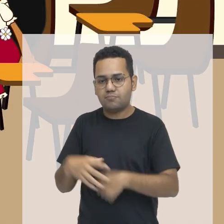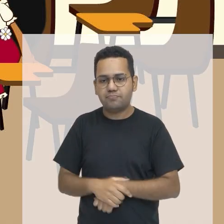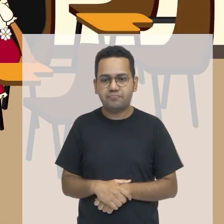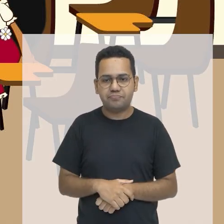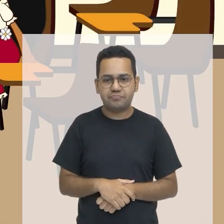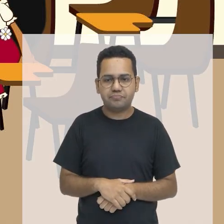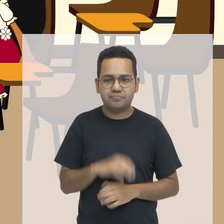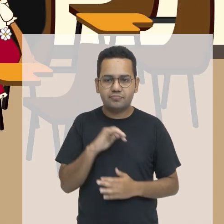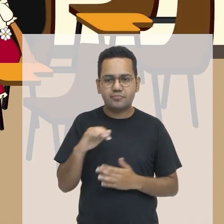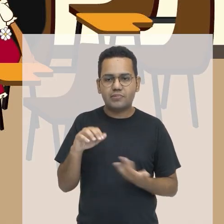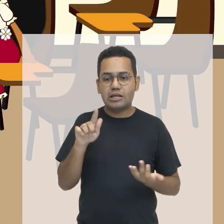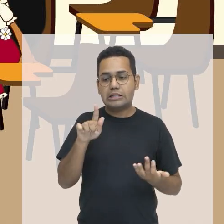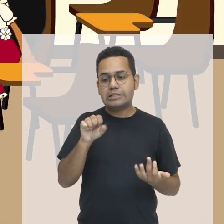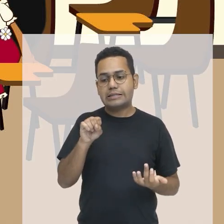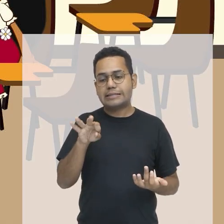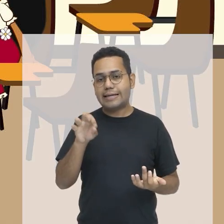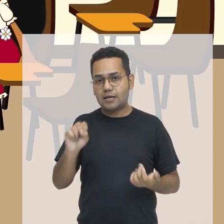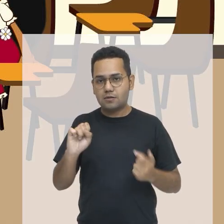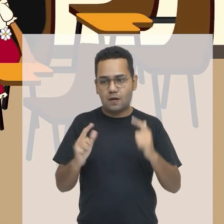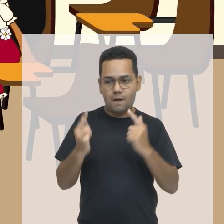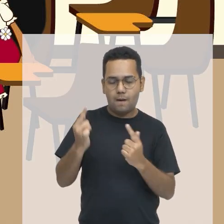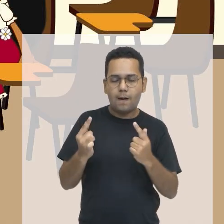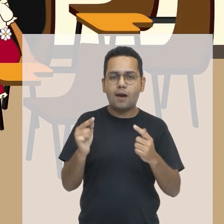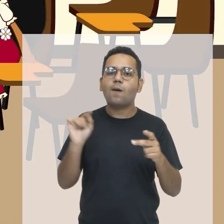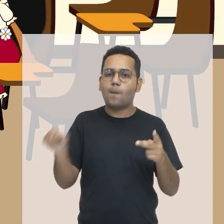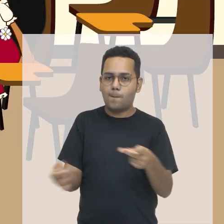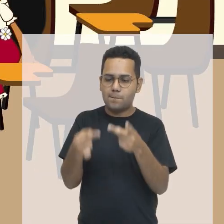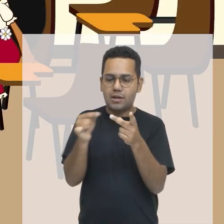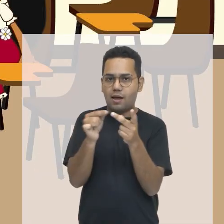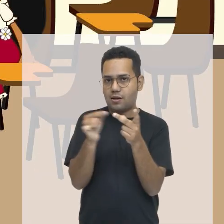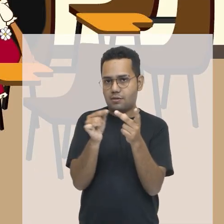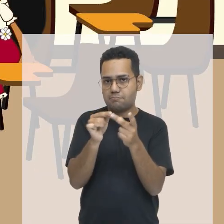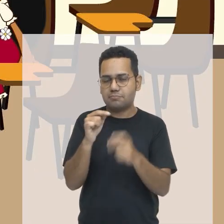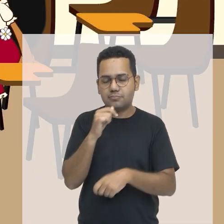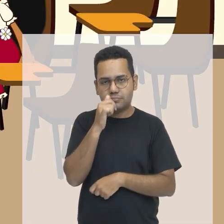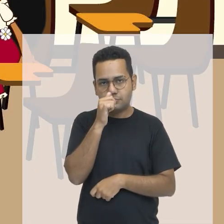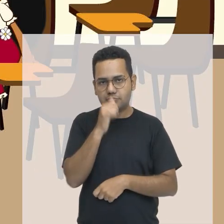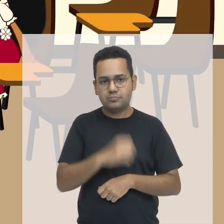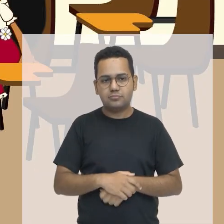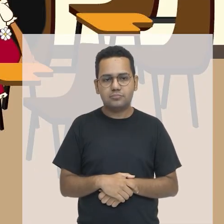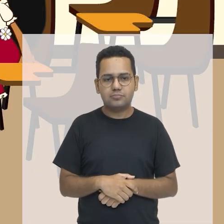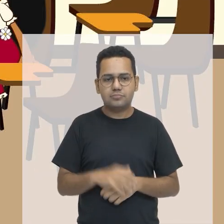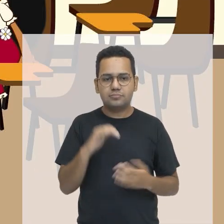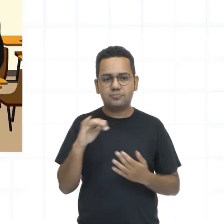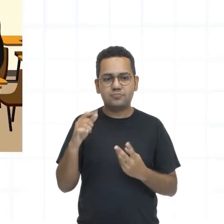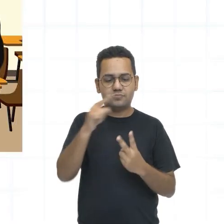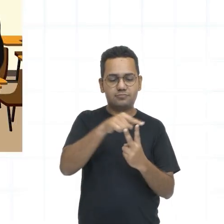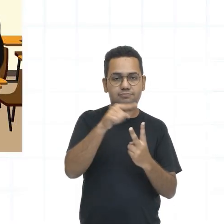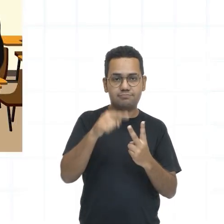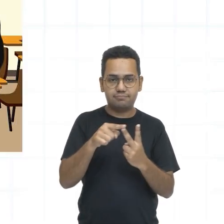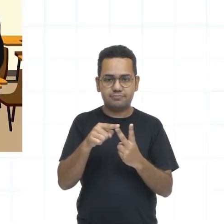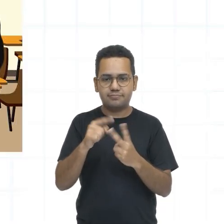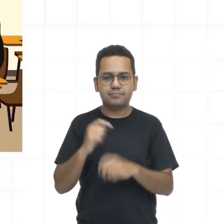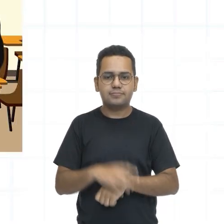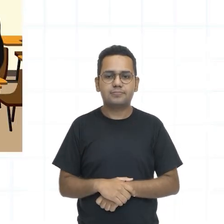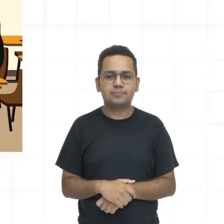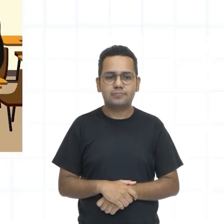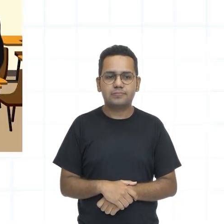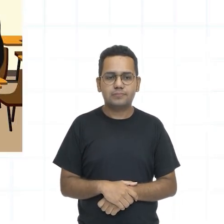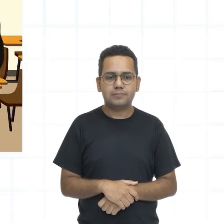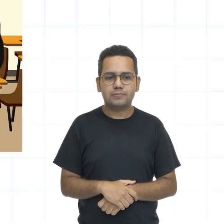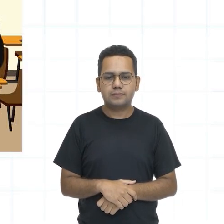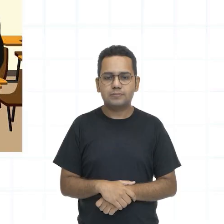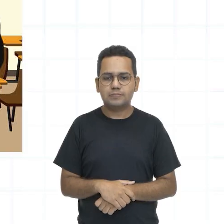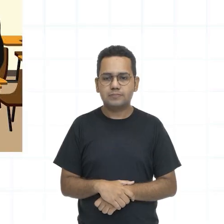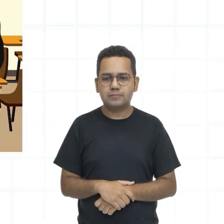são linguagens não verbais, ok? Vamos ver agora a definição de linguagem verbal e não verbal.